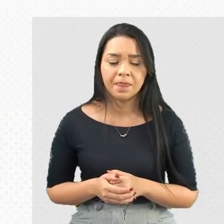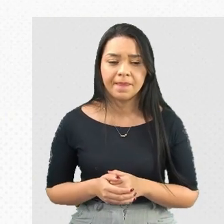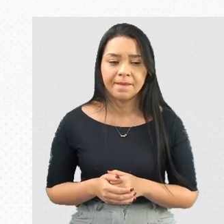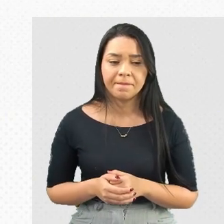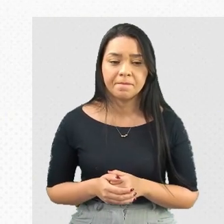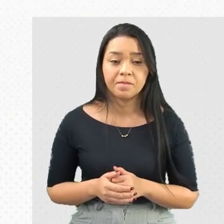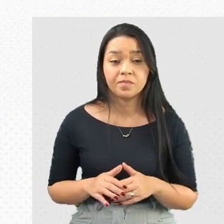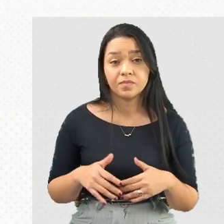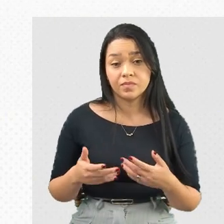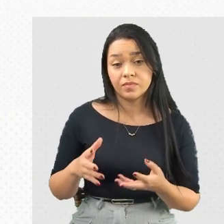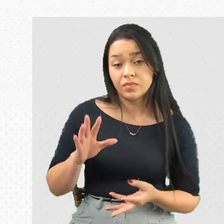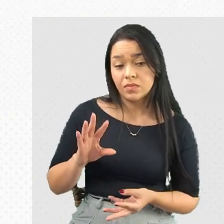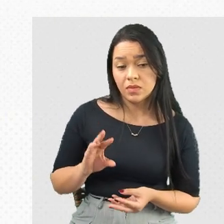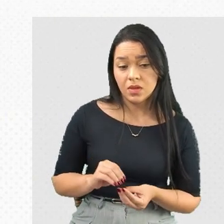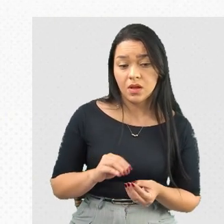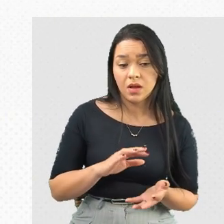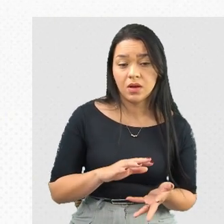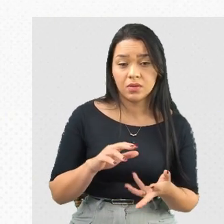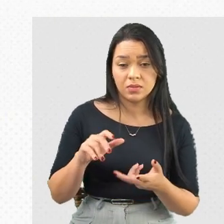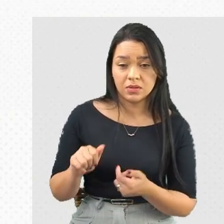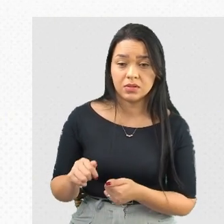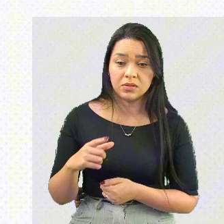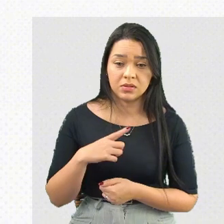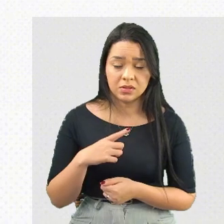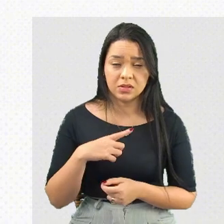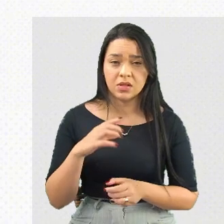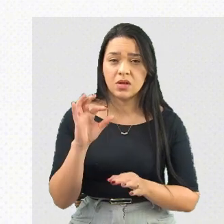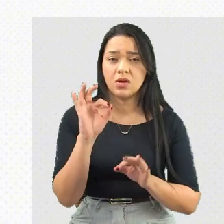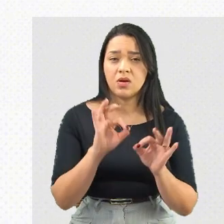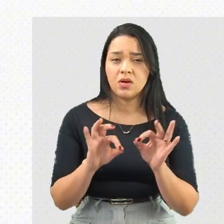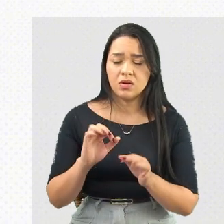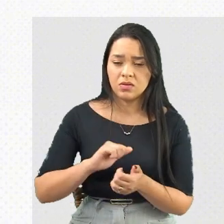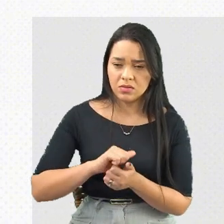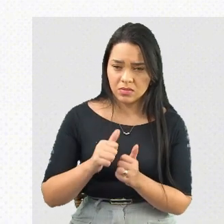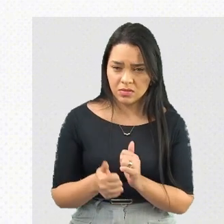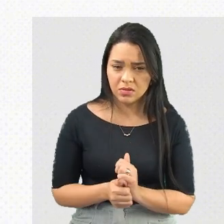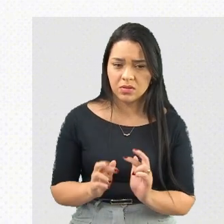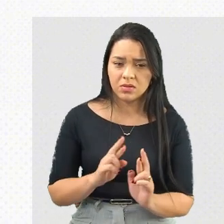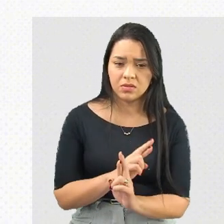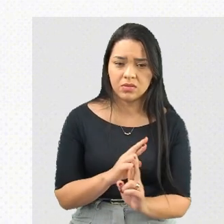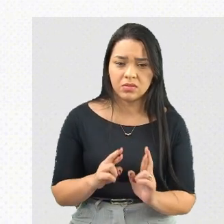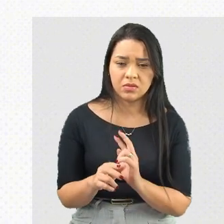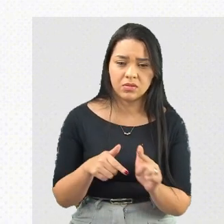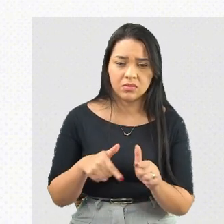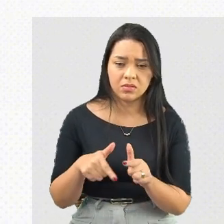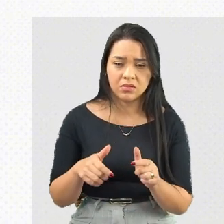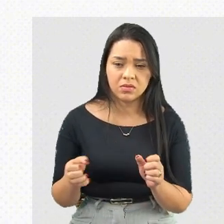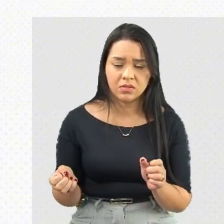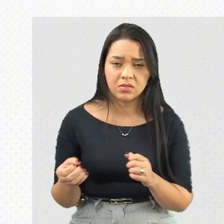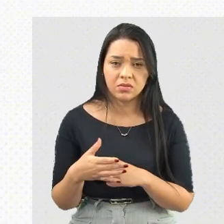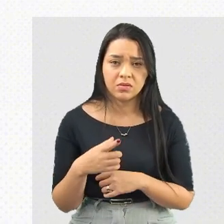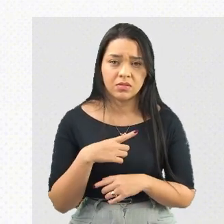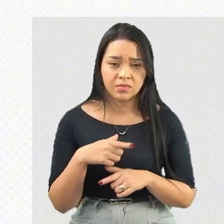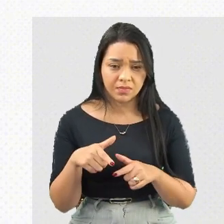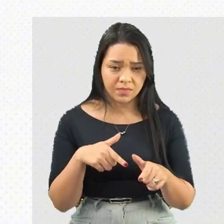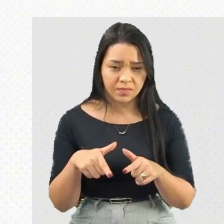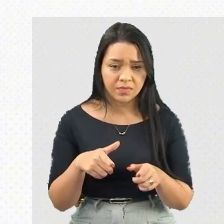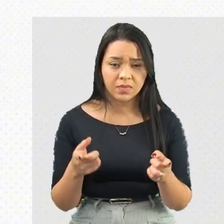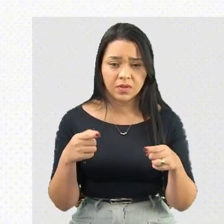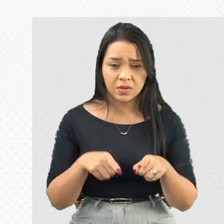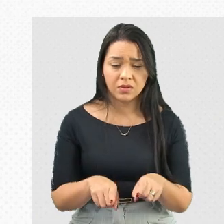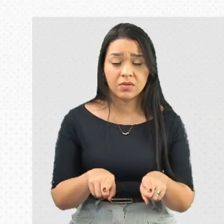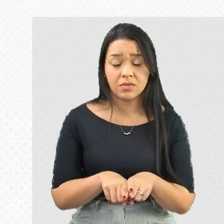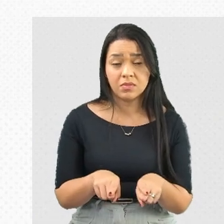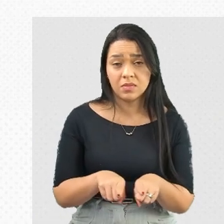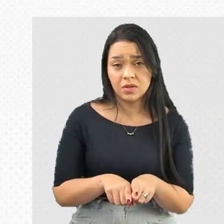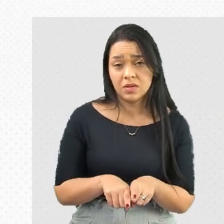Em suma, a globalização tem remodelado as relações de trabalho, criando um mercado de trabalho mais competitivo e